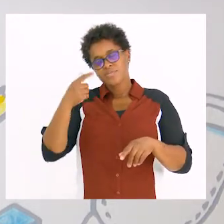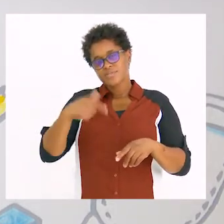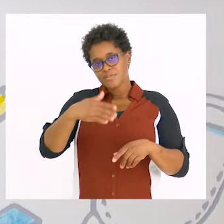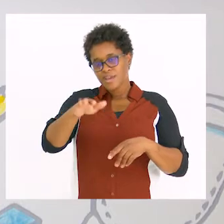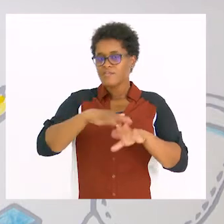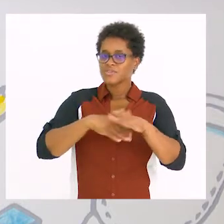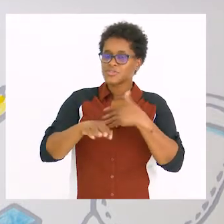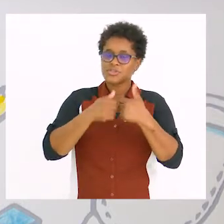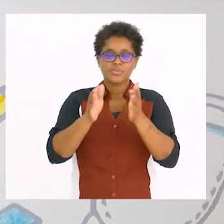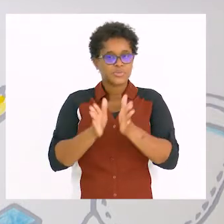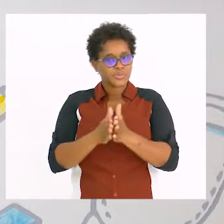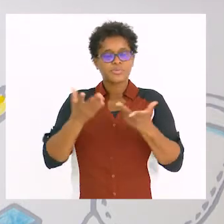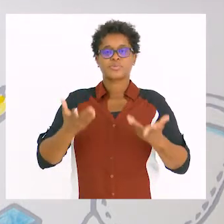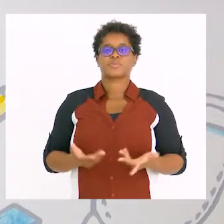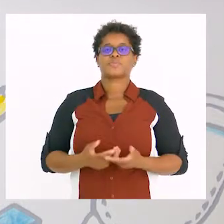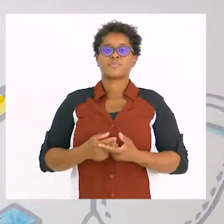de tudo para